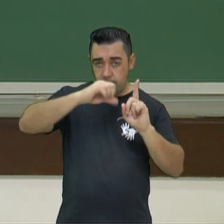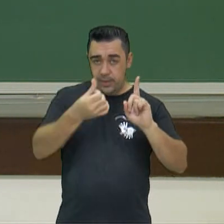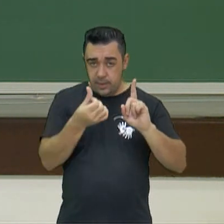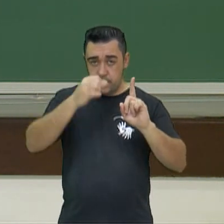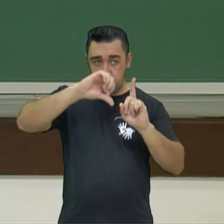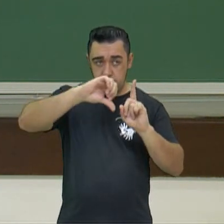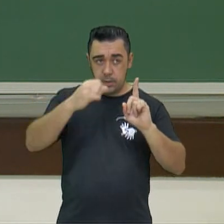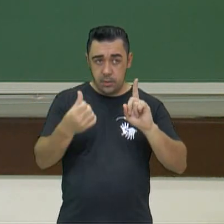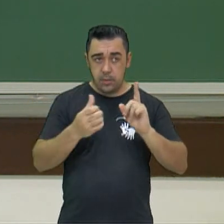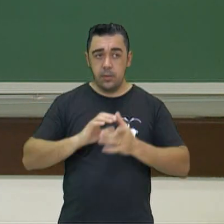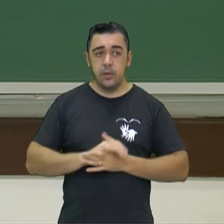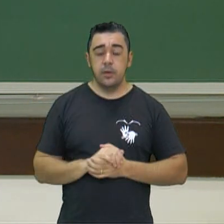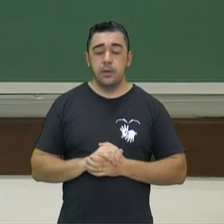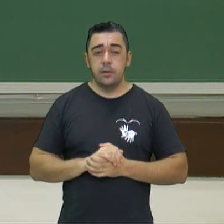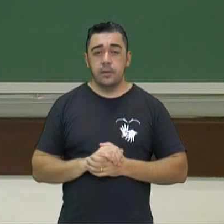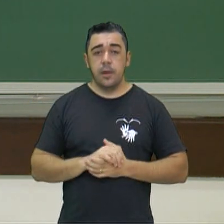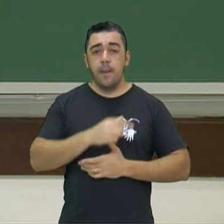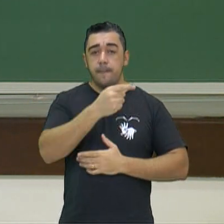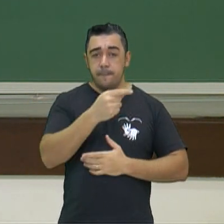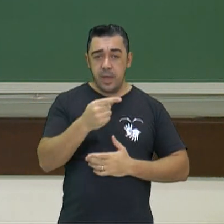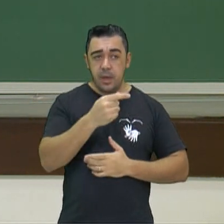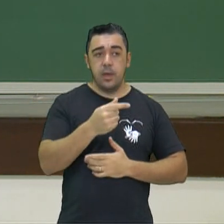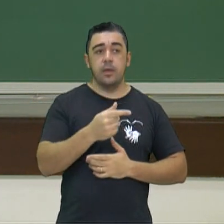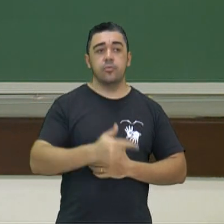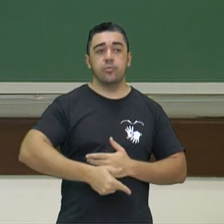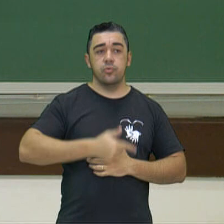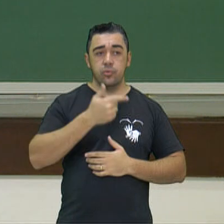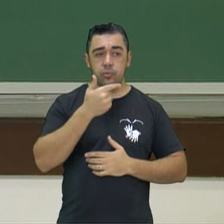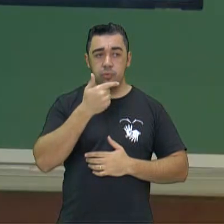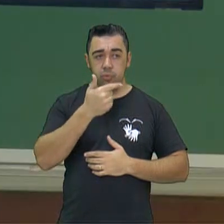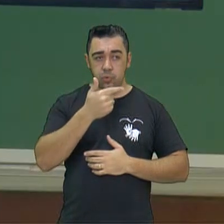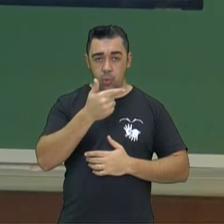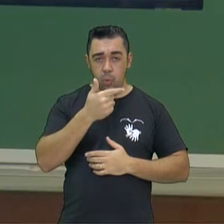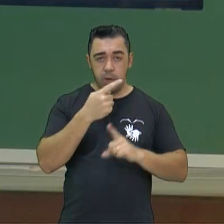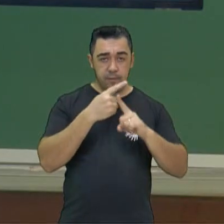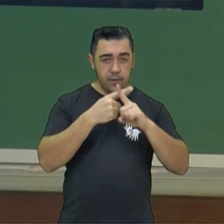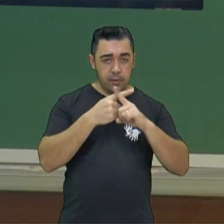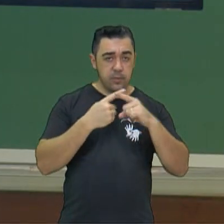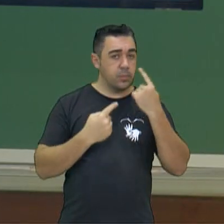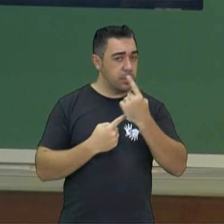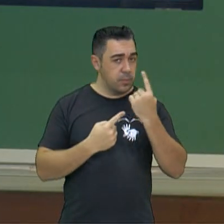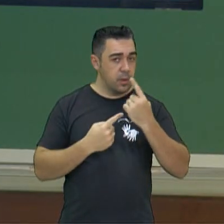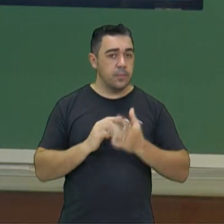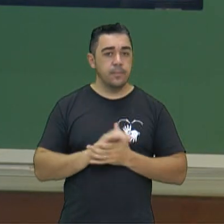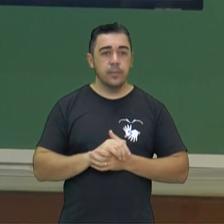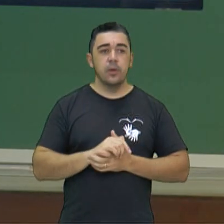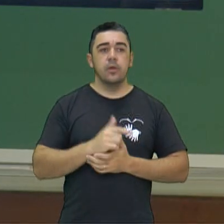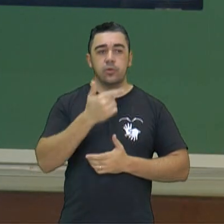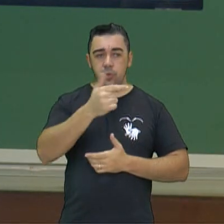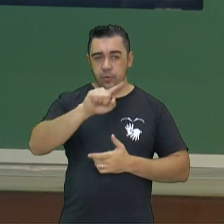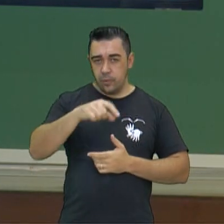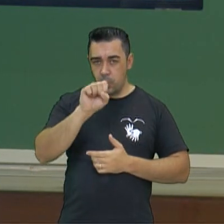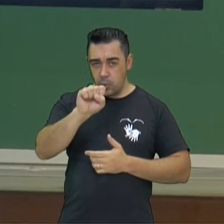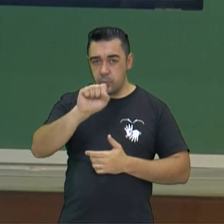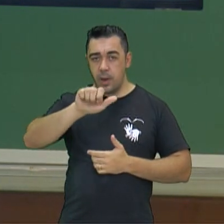vezes 1,4, 1,96. Menos duas vezes o primeiro pelo segundo, menos